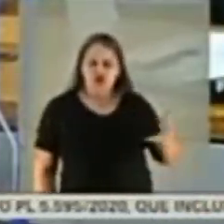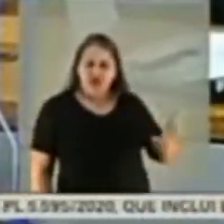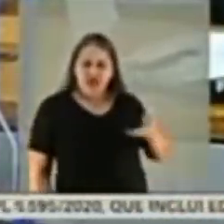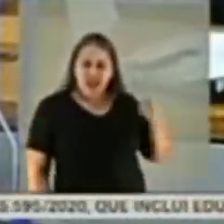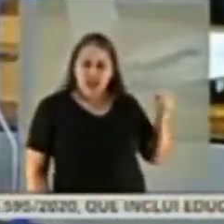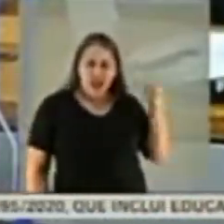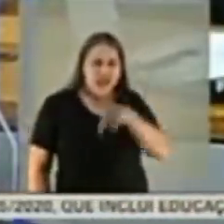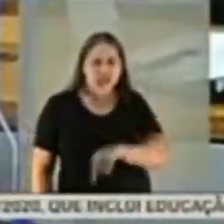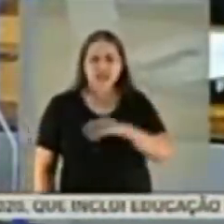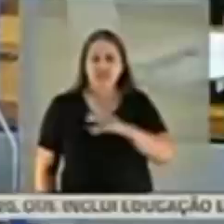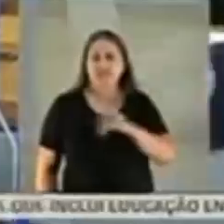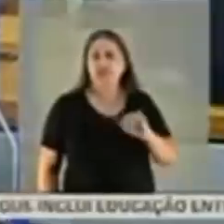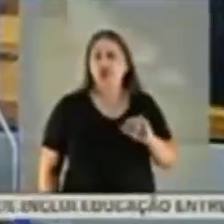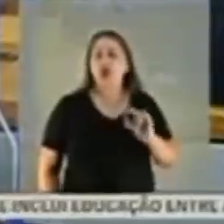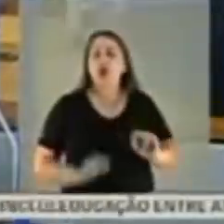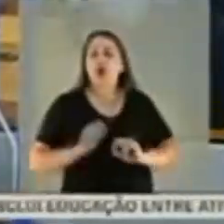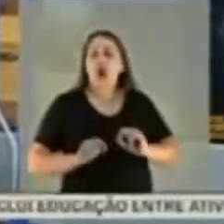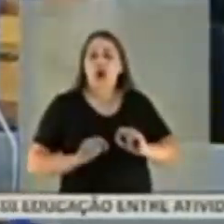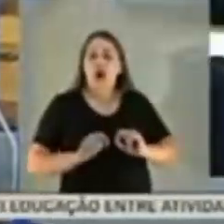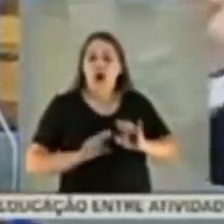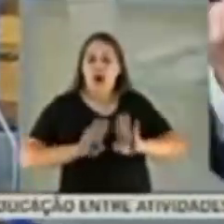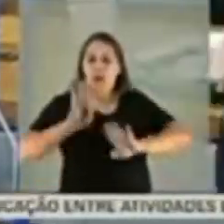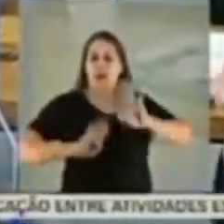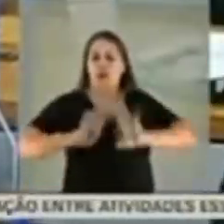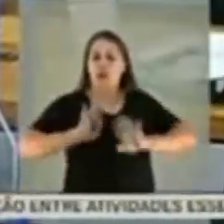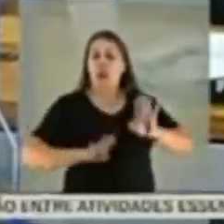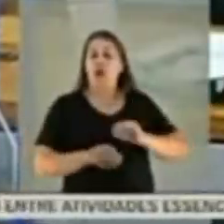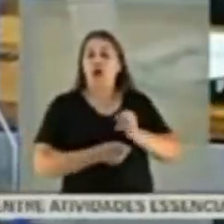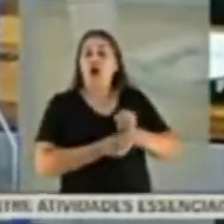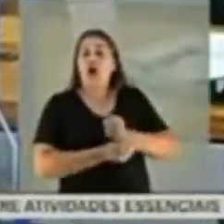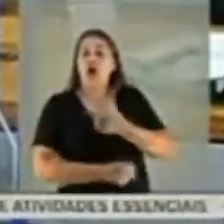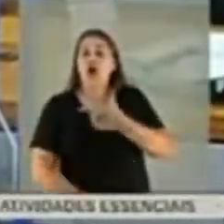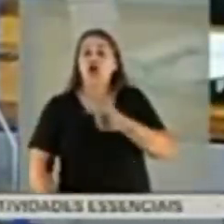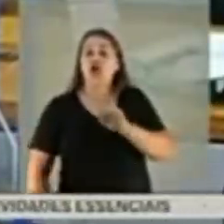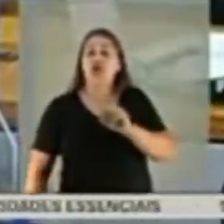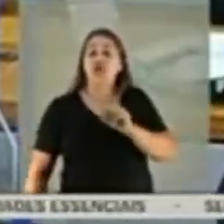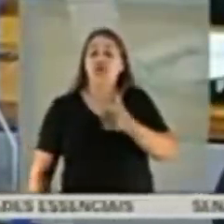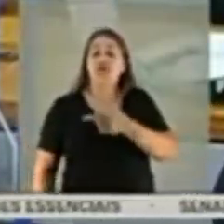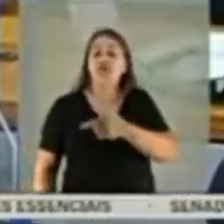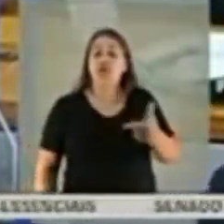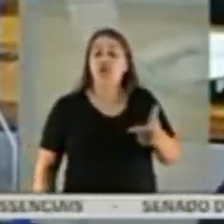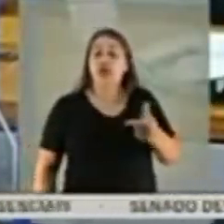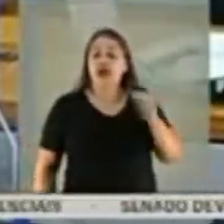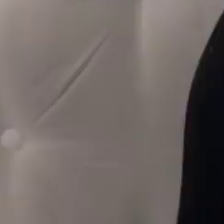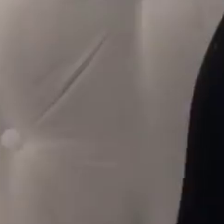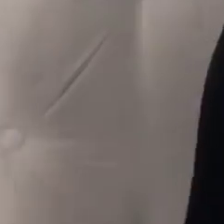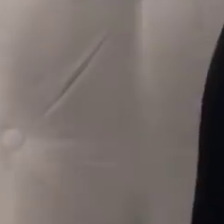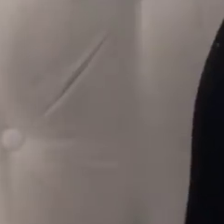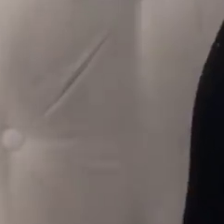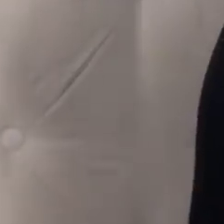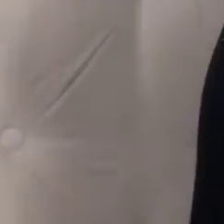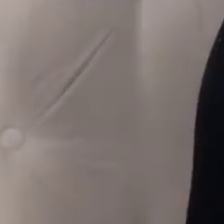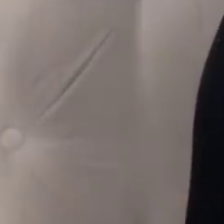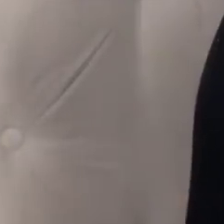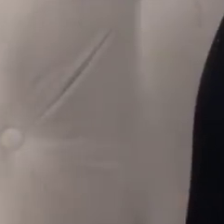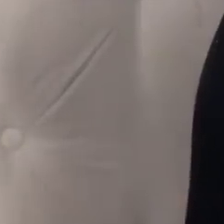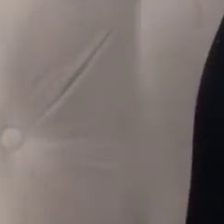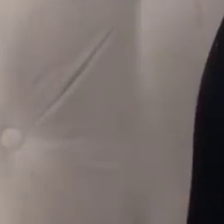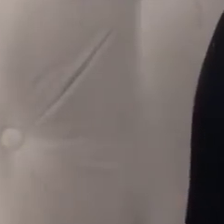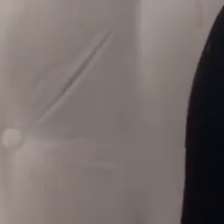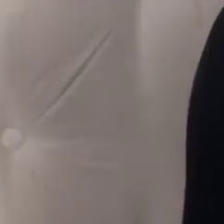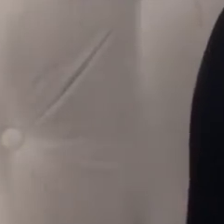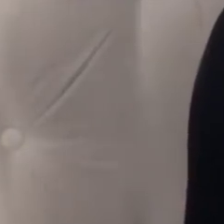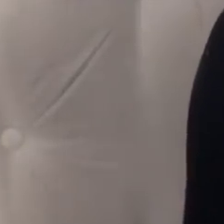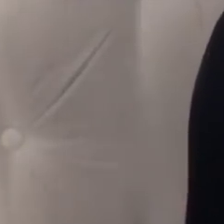esta comissão a disputa de 2022 no estado do Amazonas. Não faça isso, senador. Presidente. Eduardo Braga estava